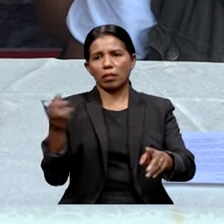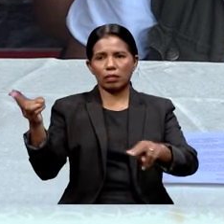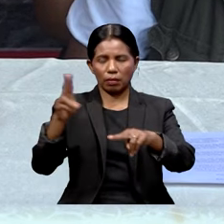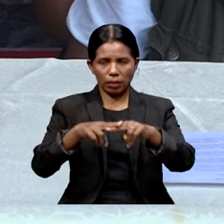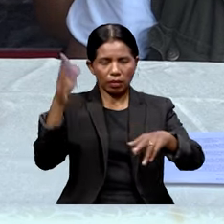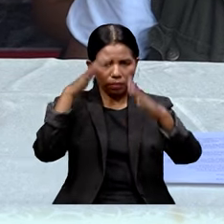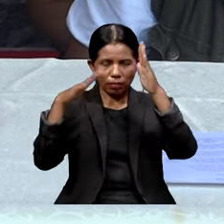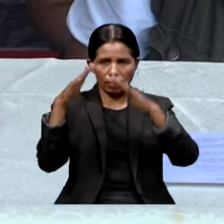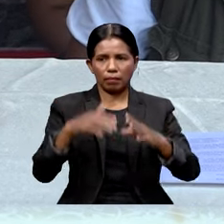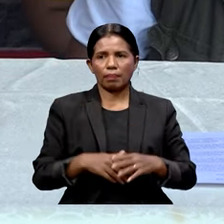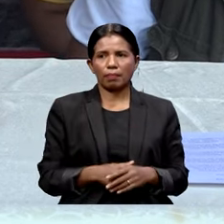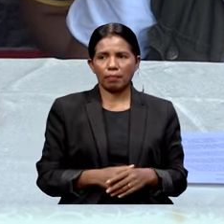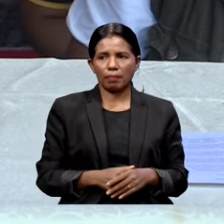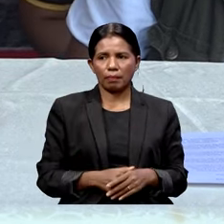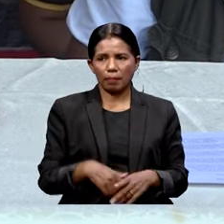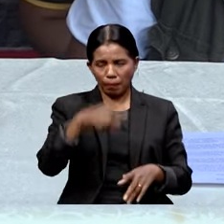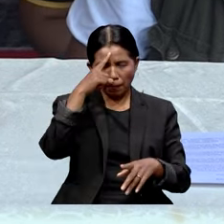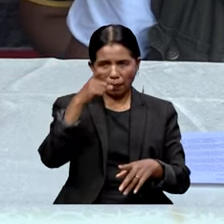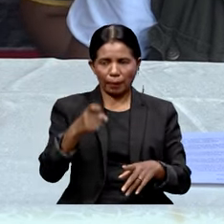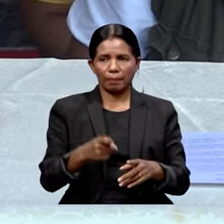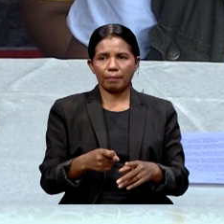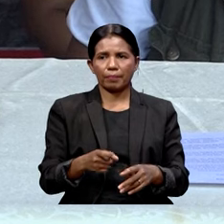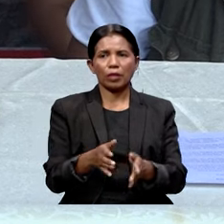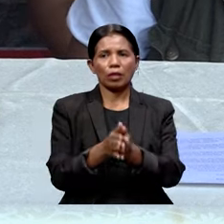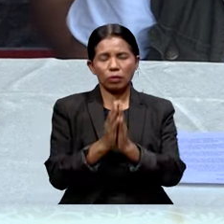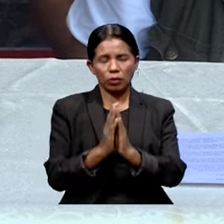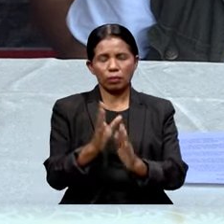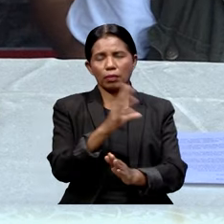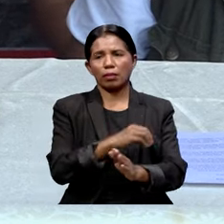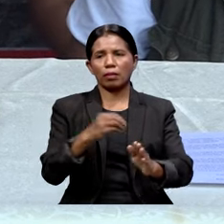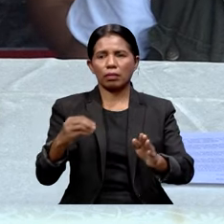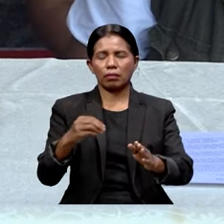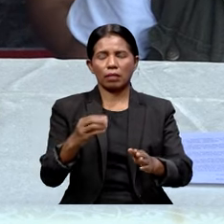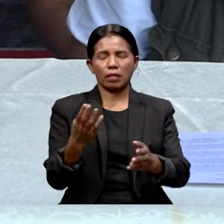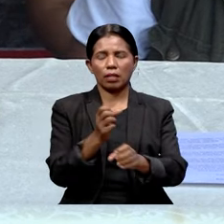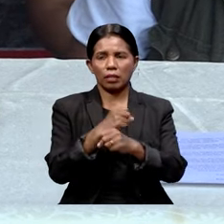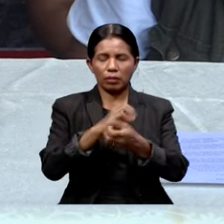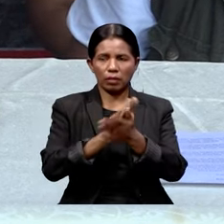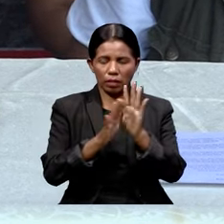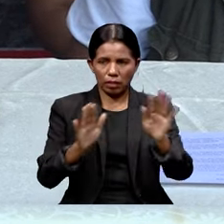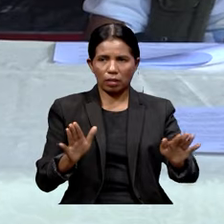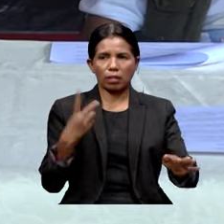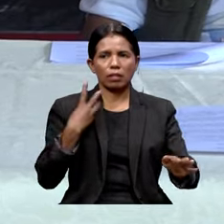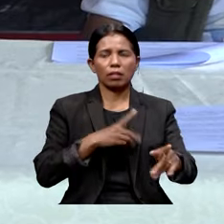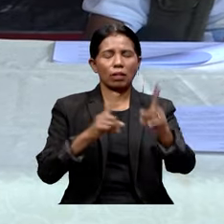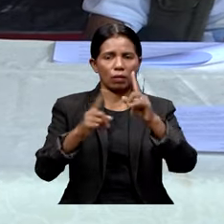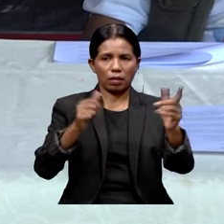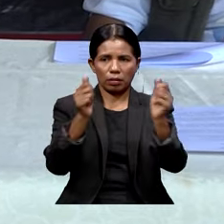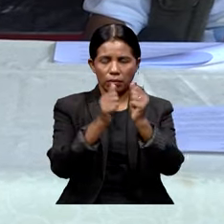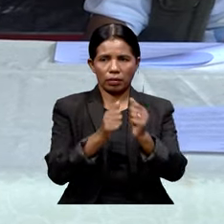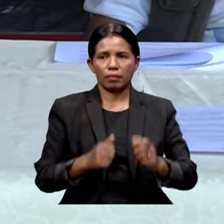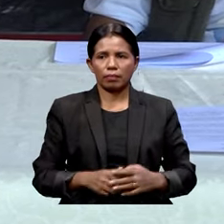problema. Da maneira, a exigência para a reconciliação, né? A Tunísia, internamente, tem colheu mal. Conciliação